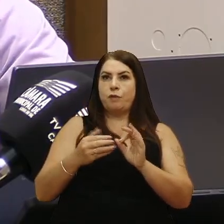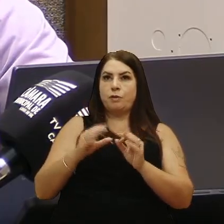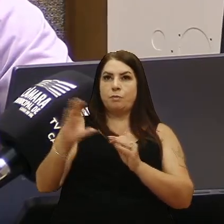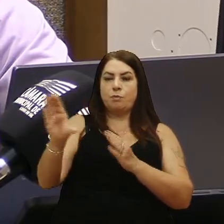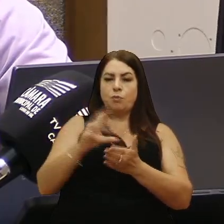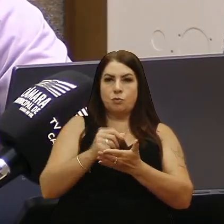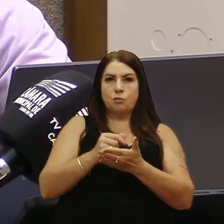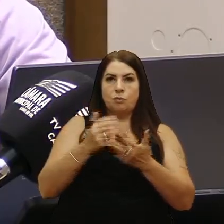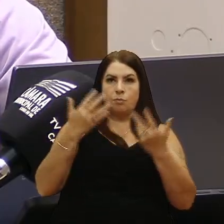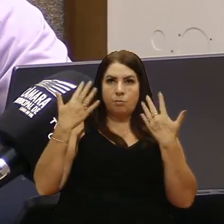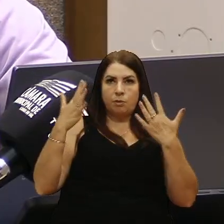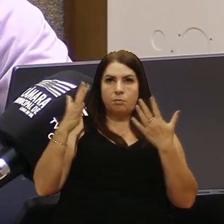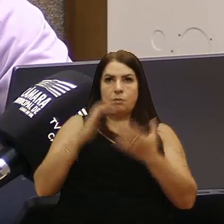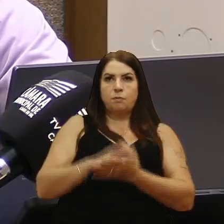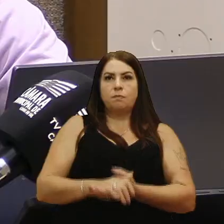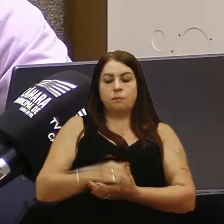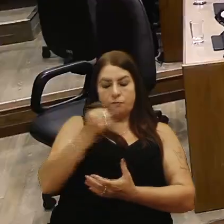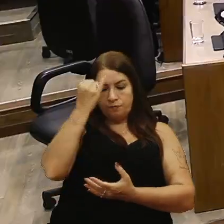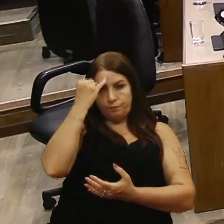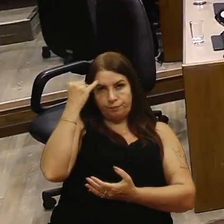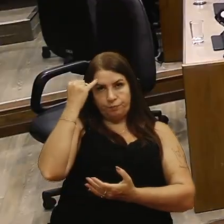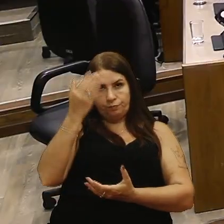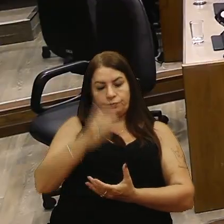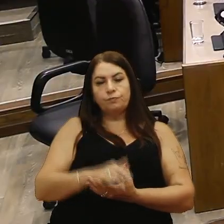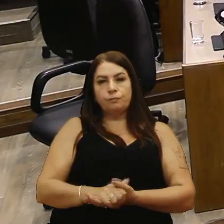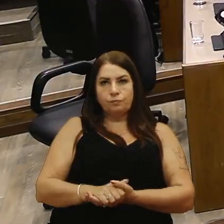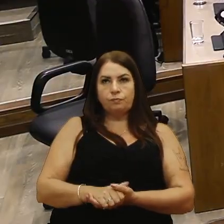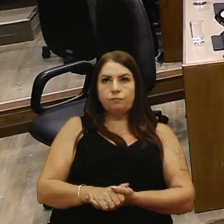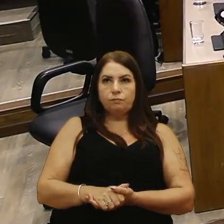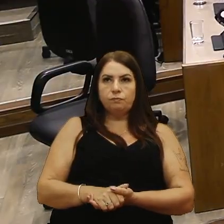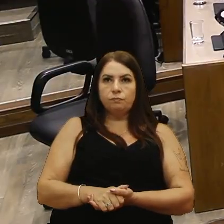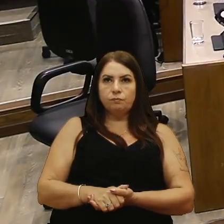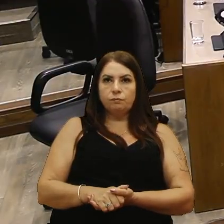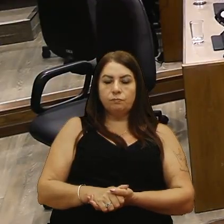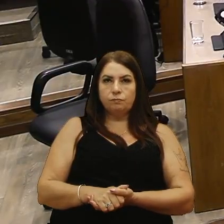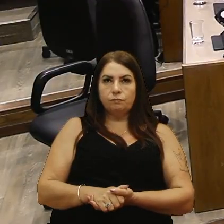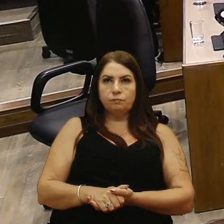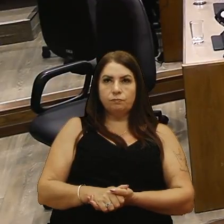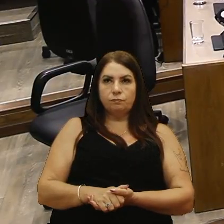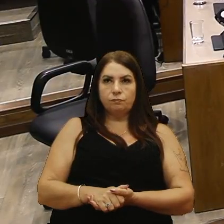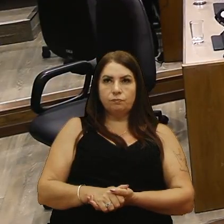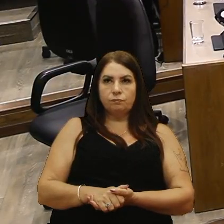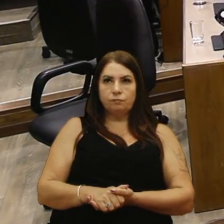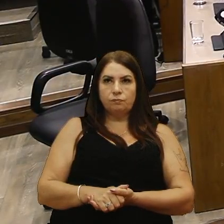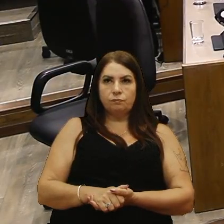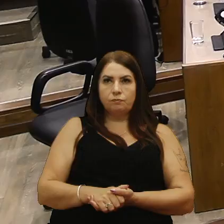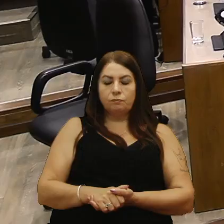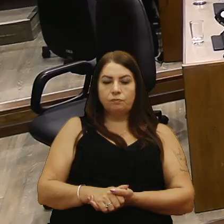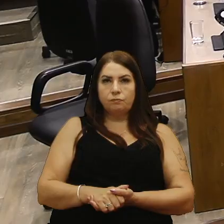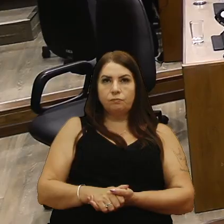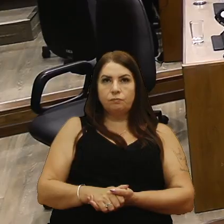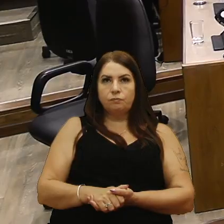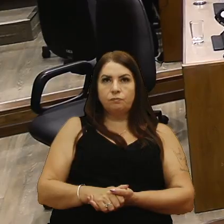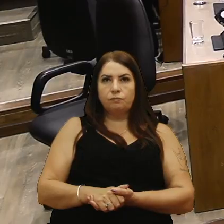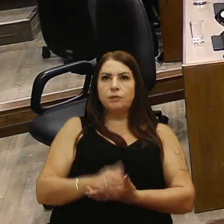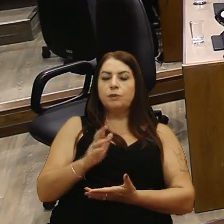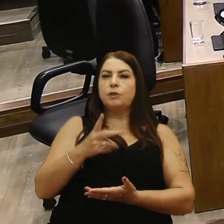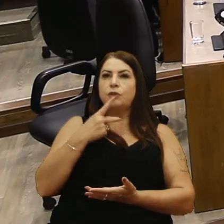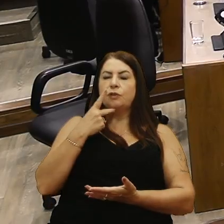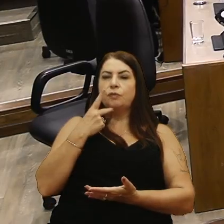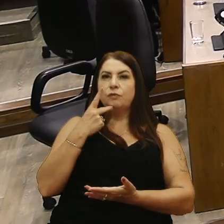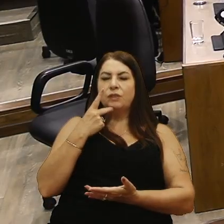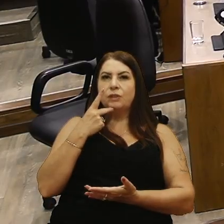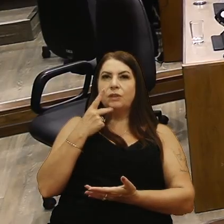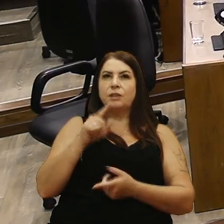os valores. Parabéns, Zé D'Ambrosio. Bom, agora eu quero falar do enxuga-gelo